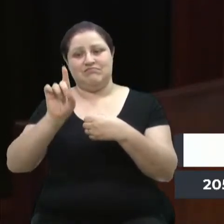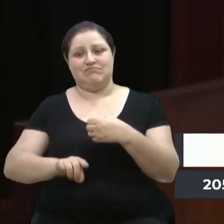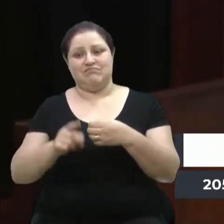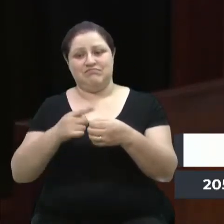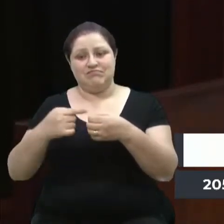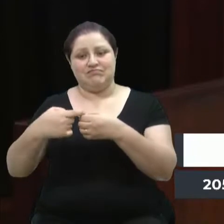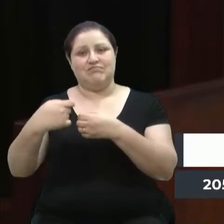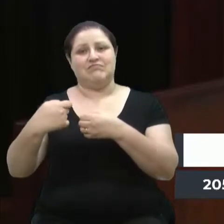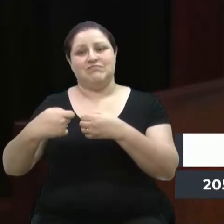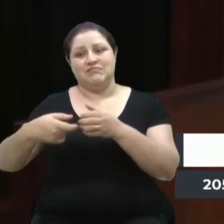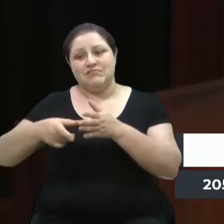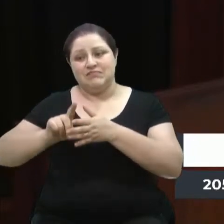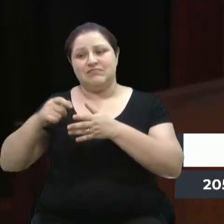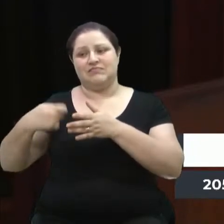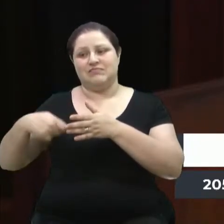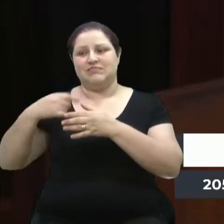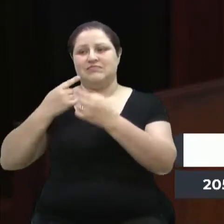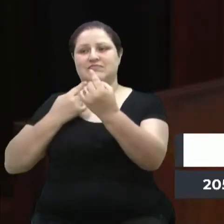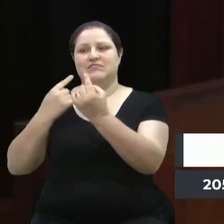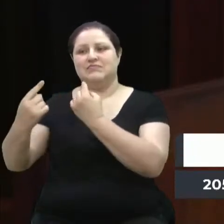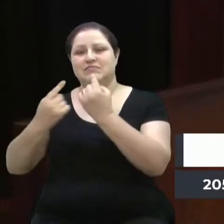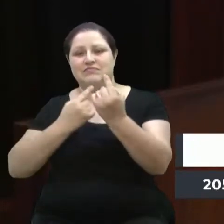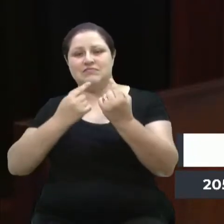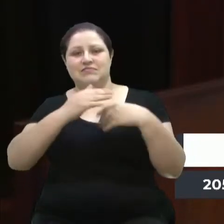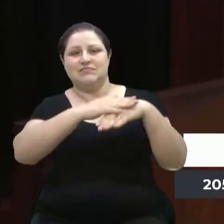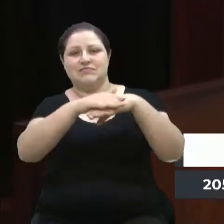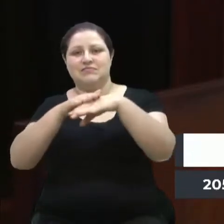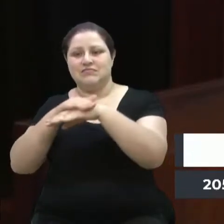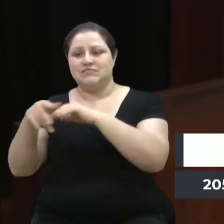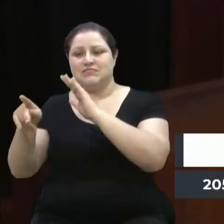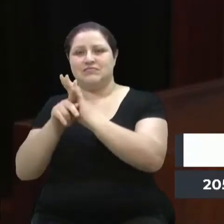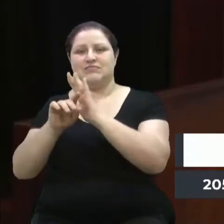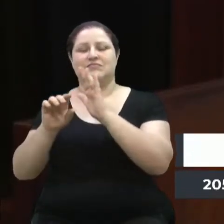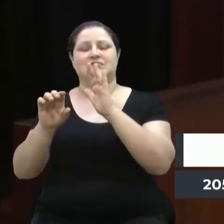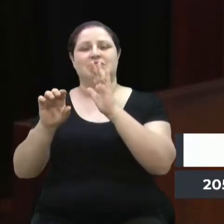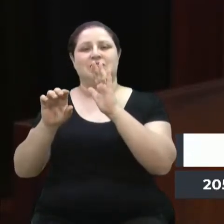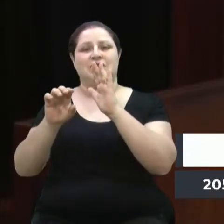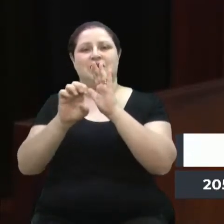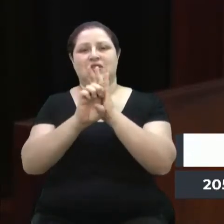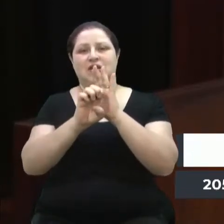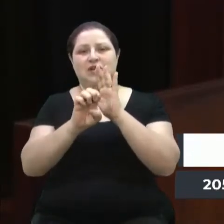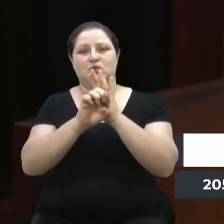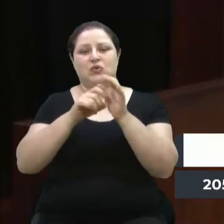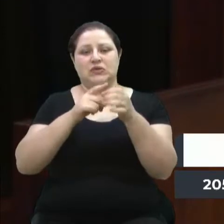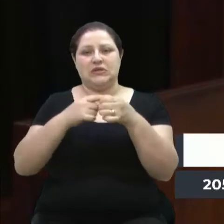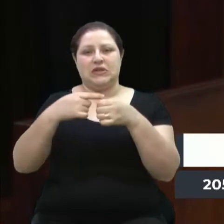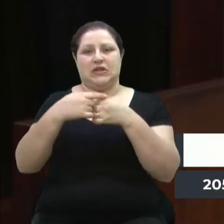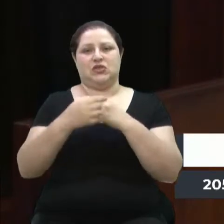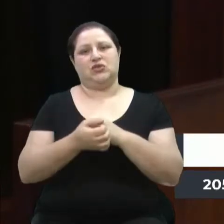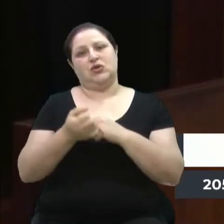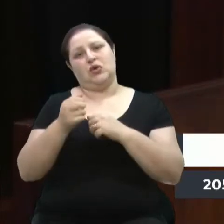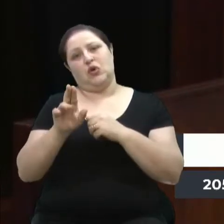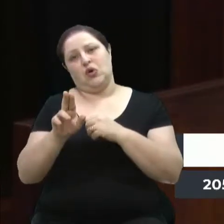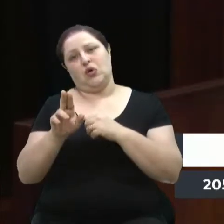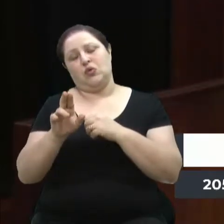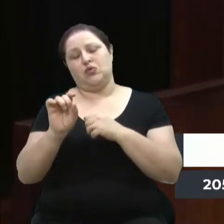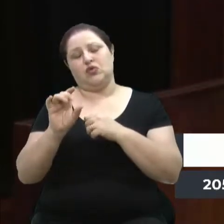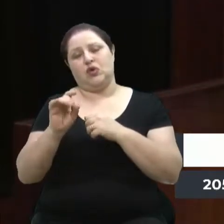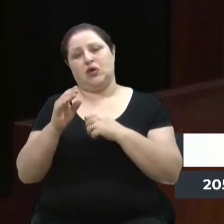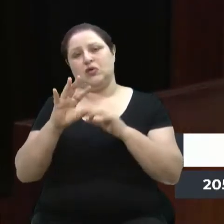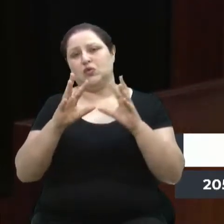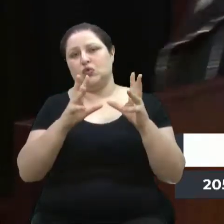antes Vista estatutário estatuto da cidade disse isso A não ser que a gente Ignore tudo o bote uma venda nos olhos